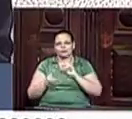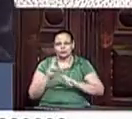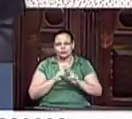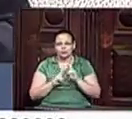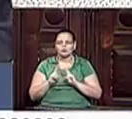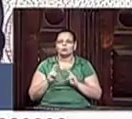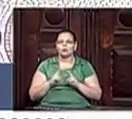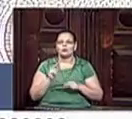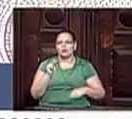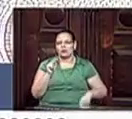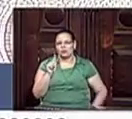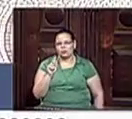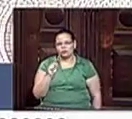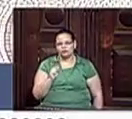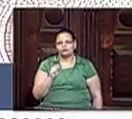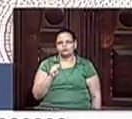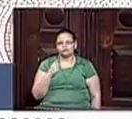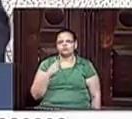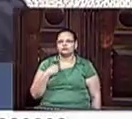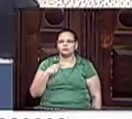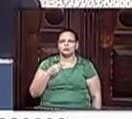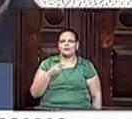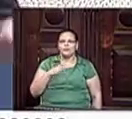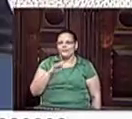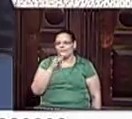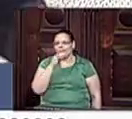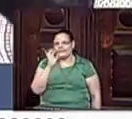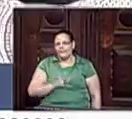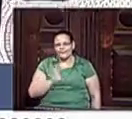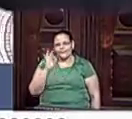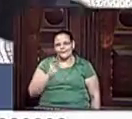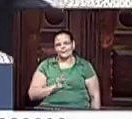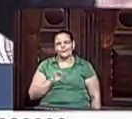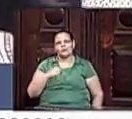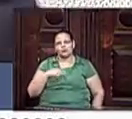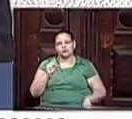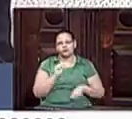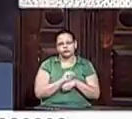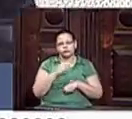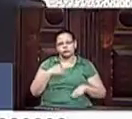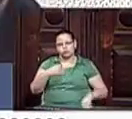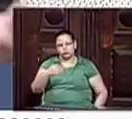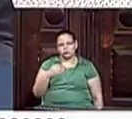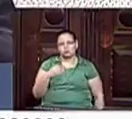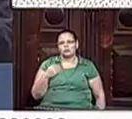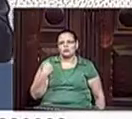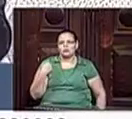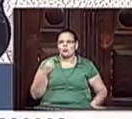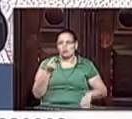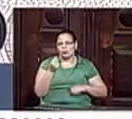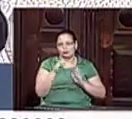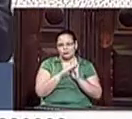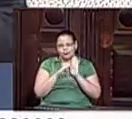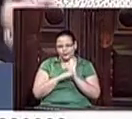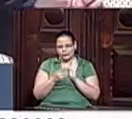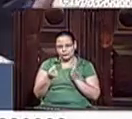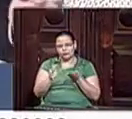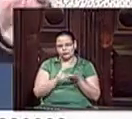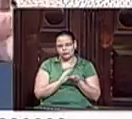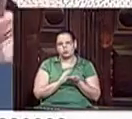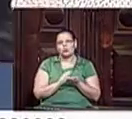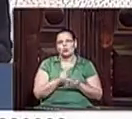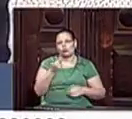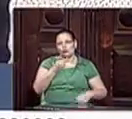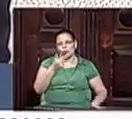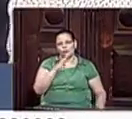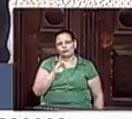gás. A estimativa que se tem é que isso representaria, tanto em relação ao petróleo quanto ao gás, uma entrada no orçamento do Estado de cerca de